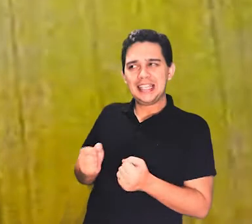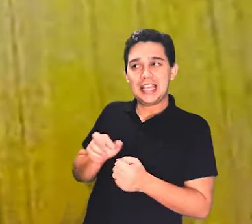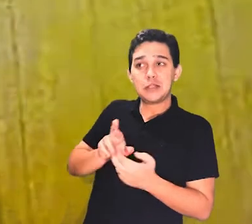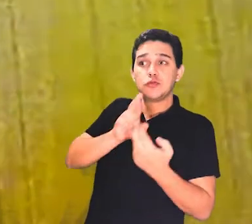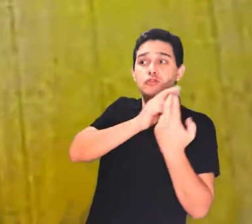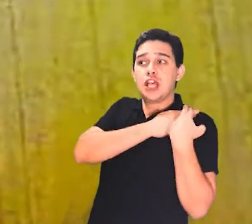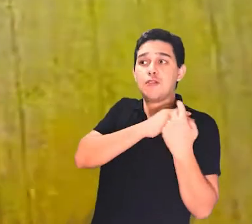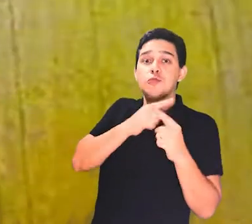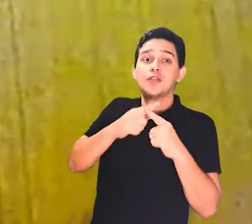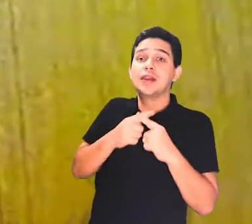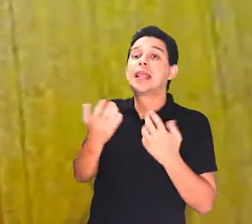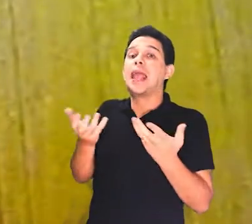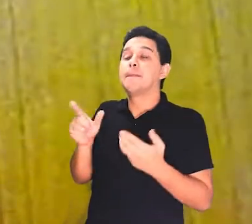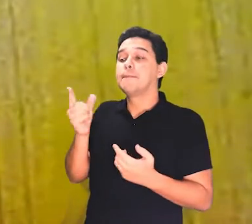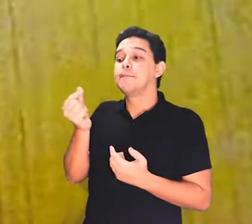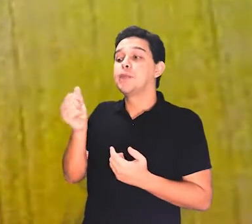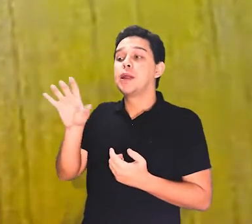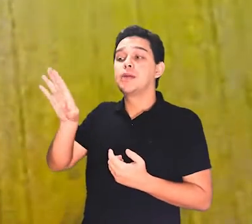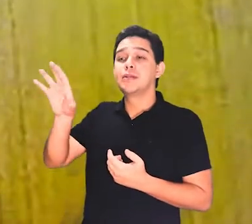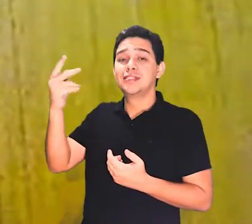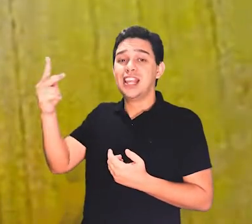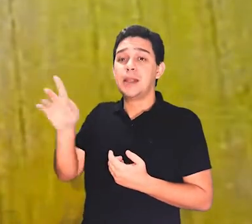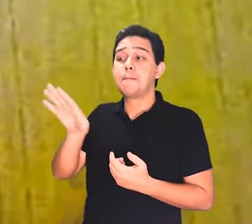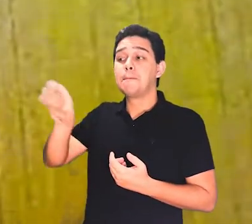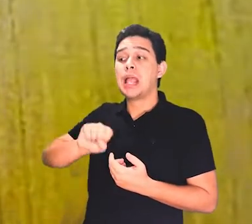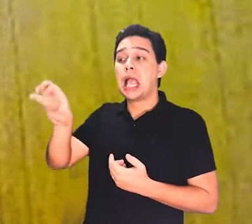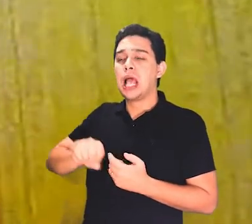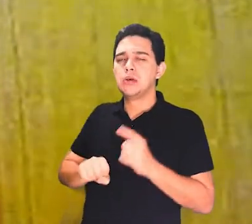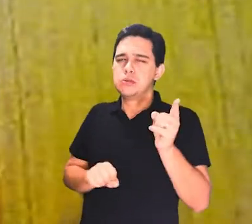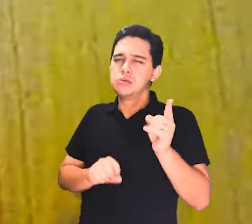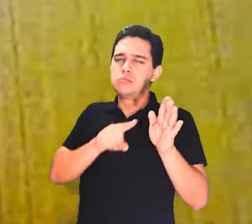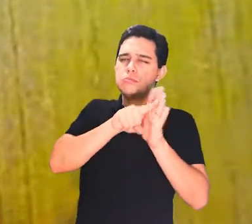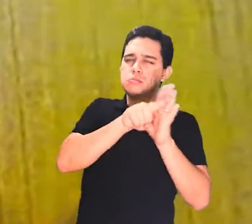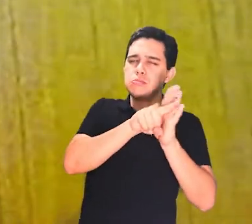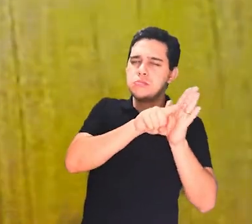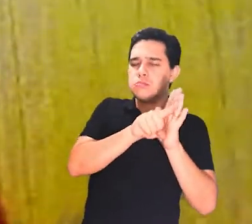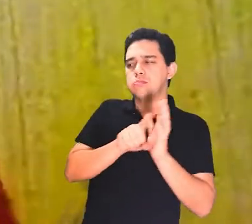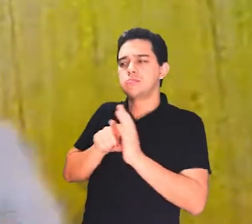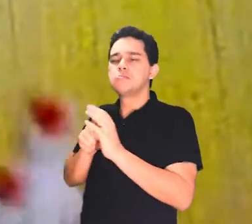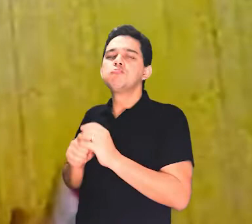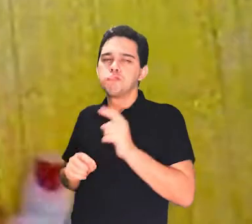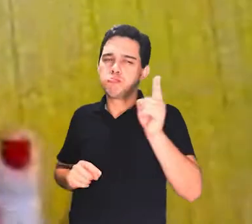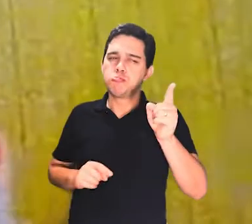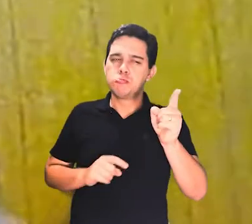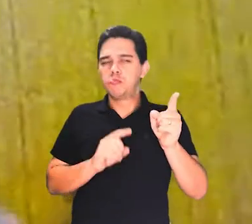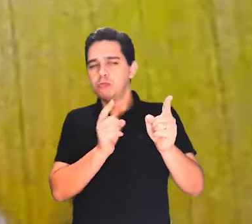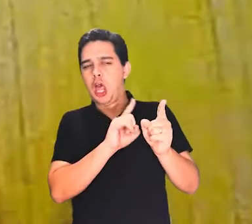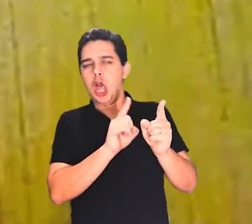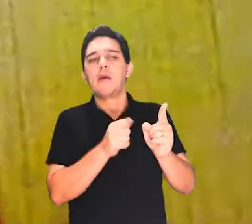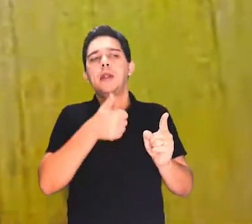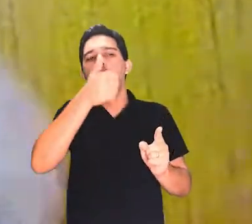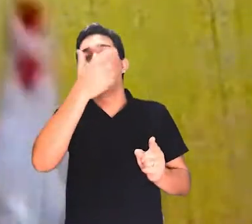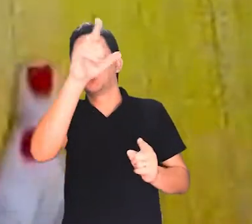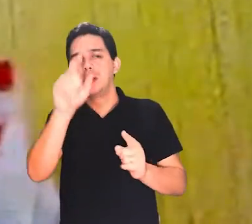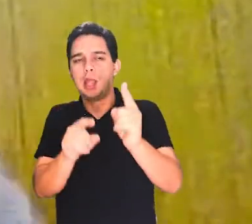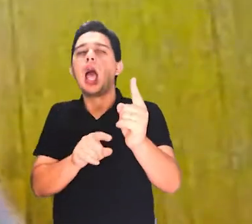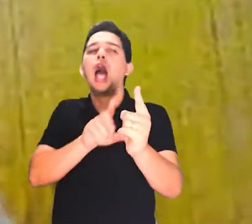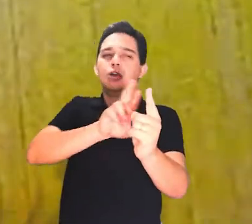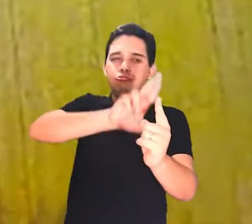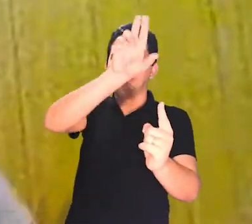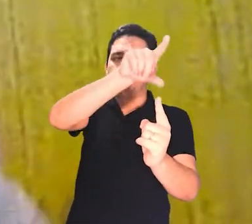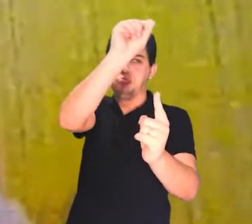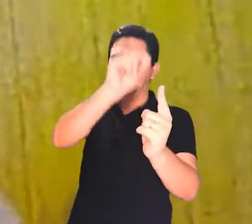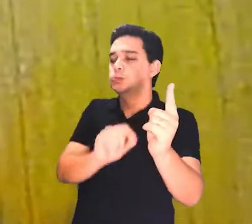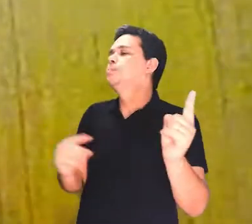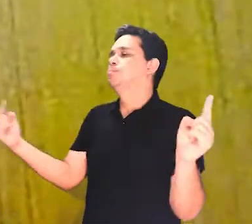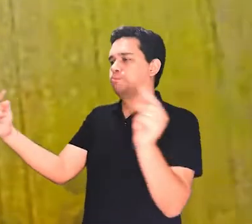naquele local. Verificar se tem a documentação necessária, porque a documentação, né, é o primeiro passo para que a pessoa exista, né,